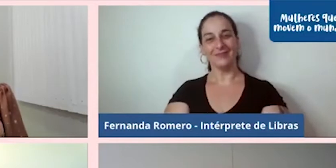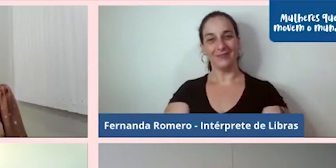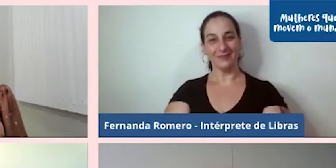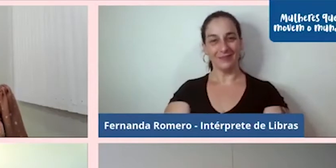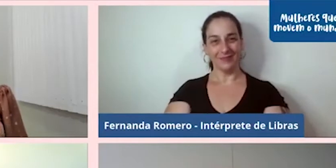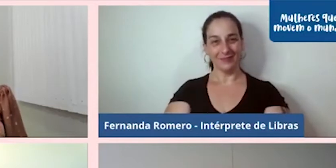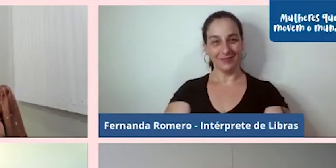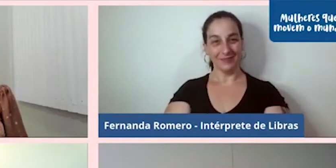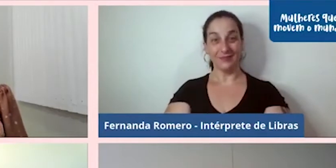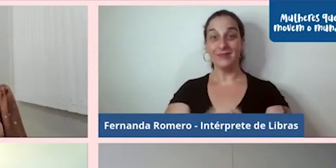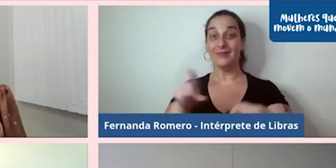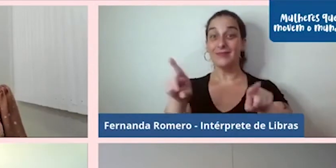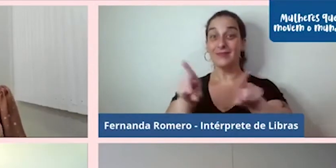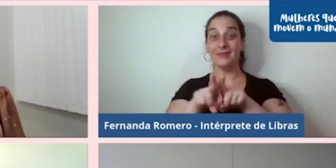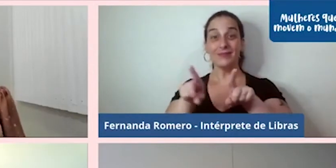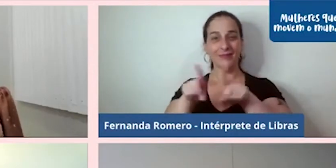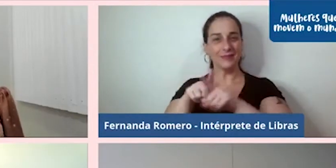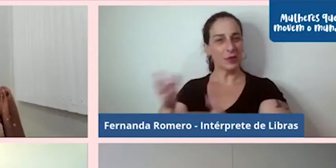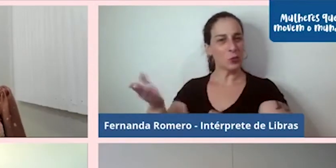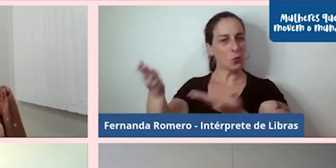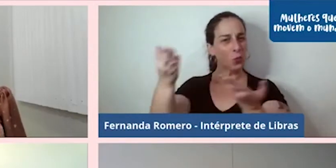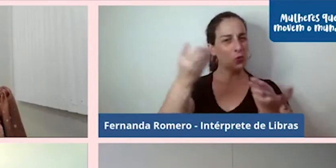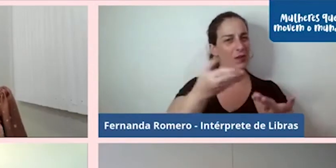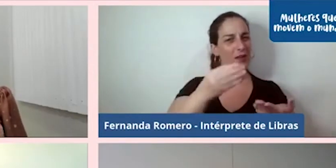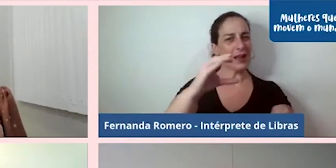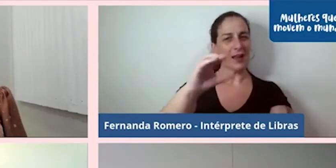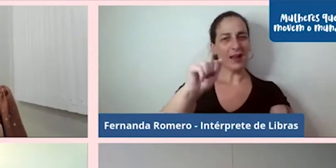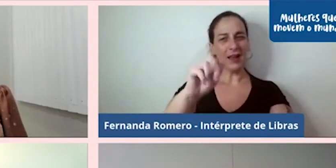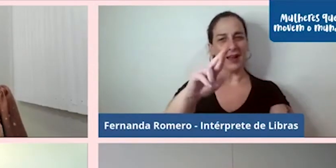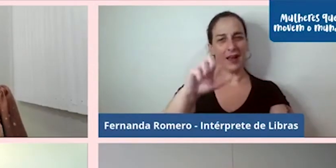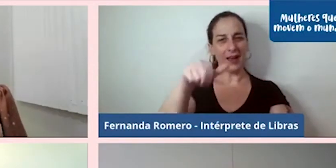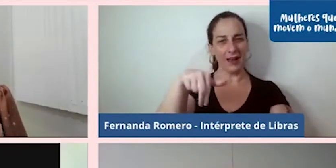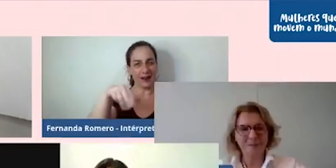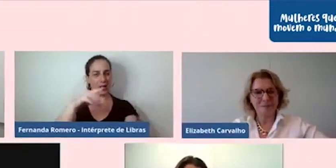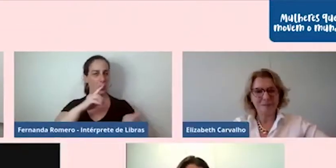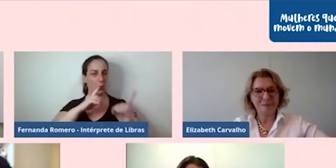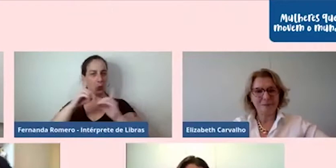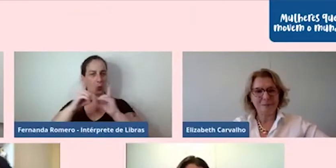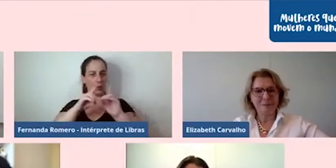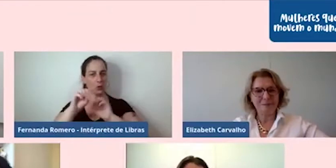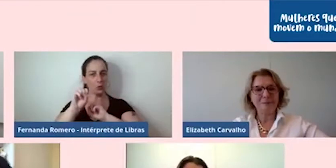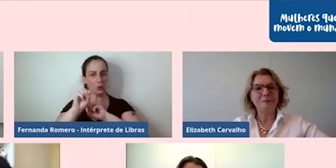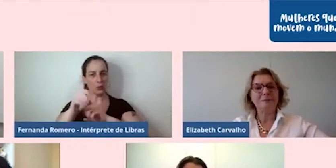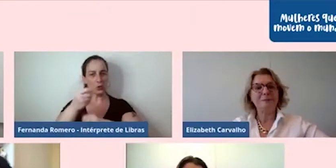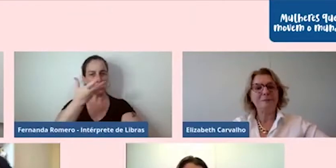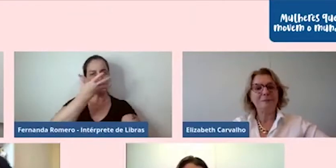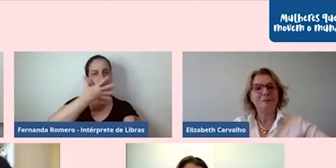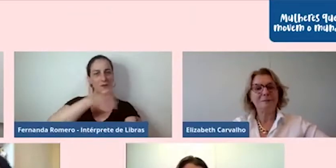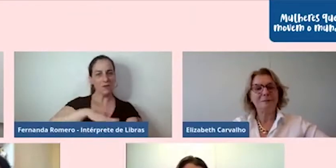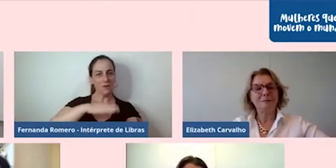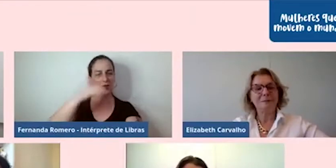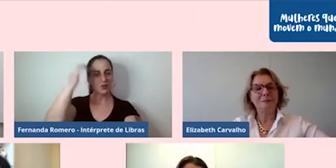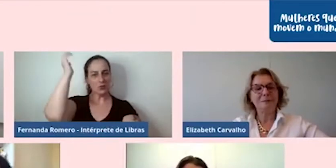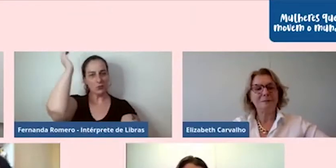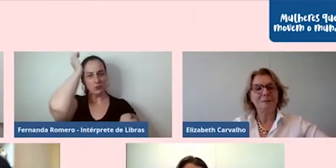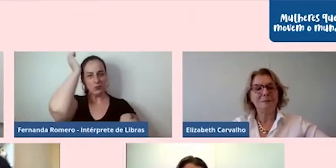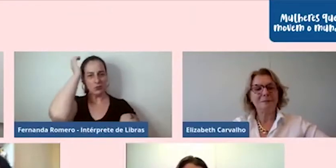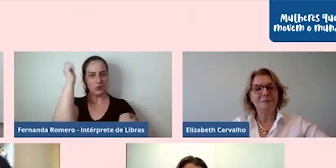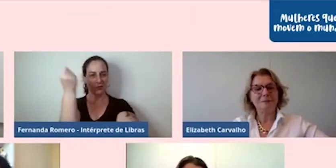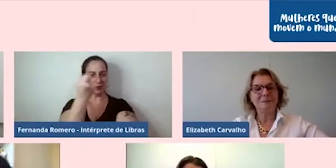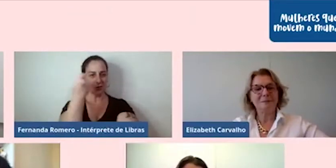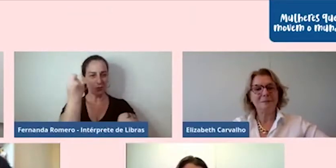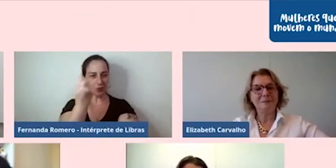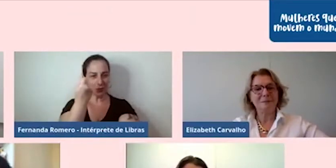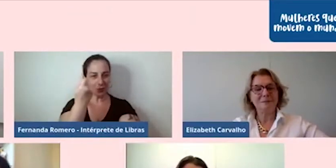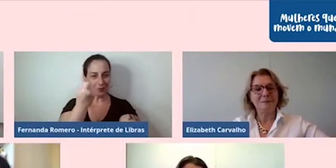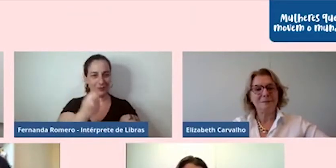Oi. Também chamo a Karen Moreira, coordenadora de educação infantil do SESC RS. Olá, Roberta.